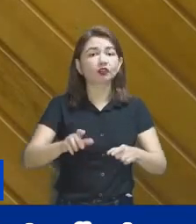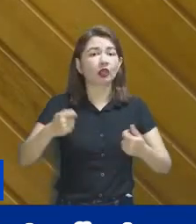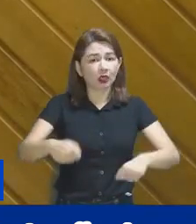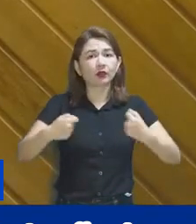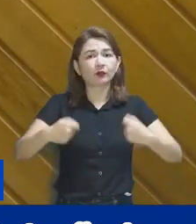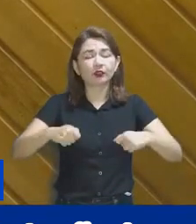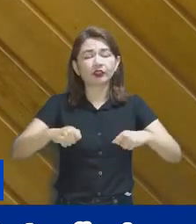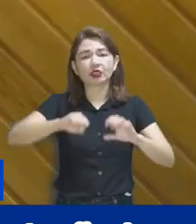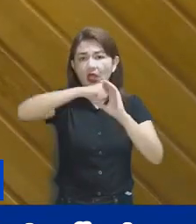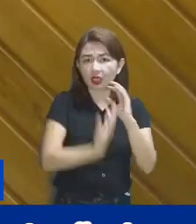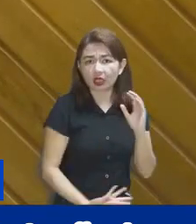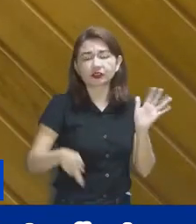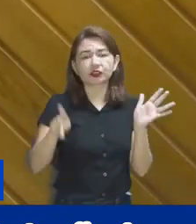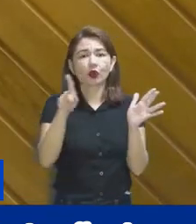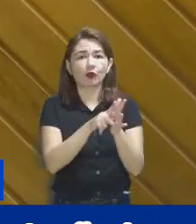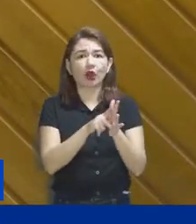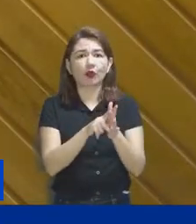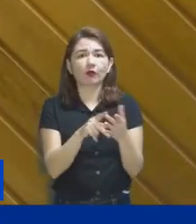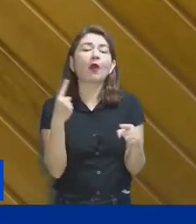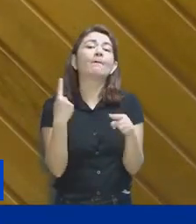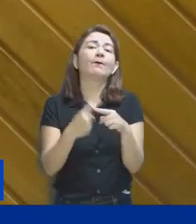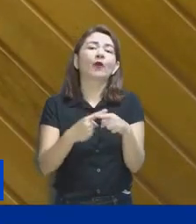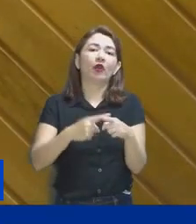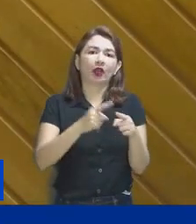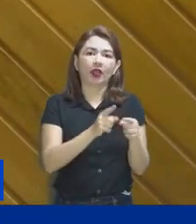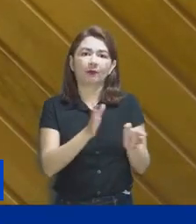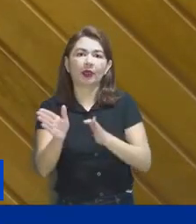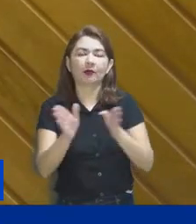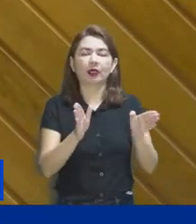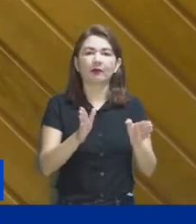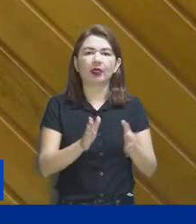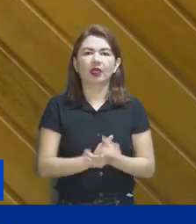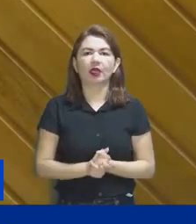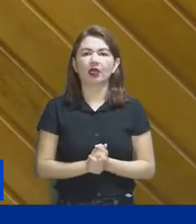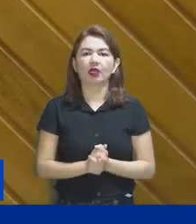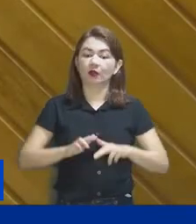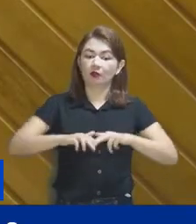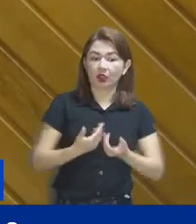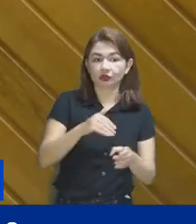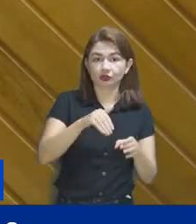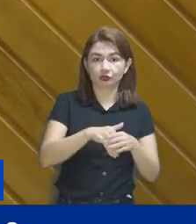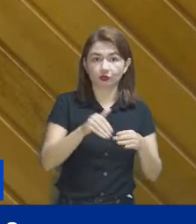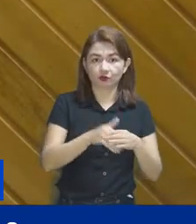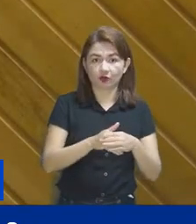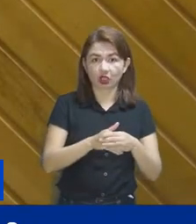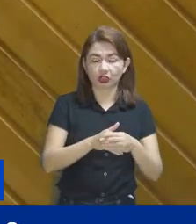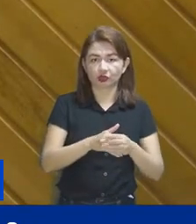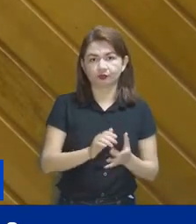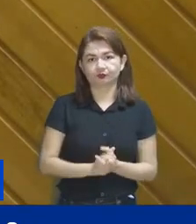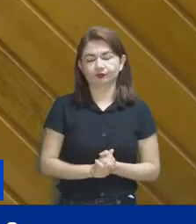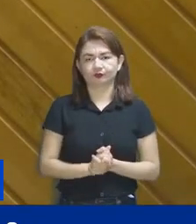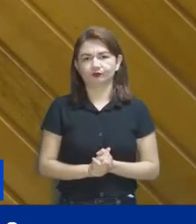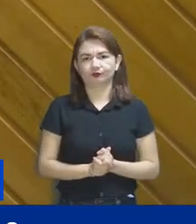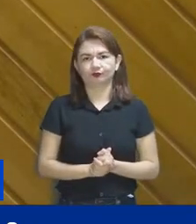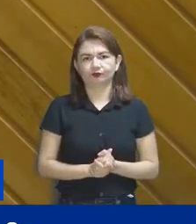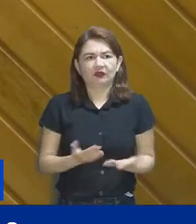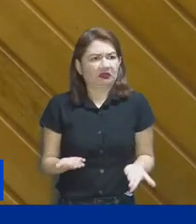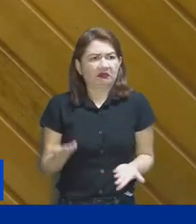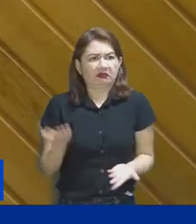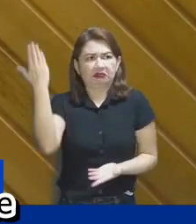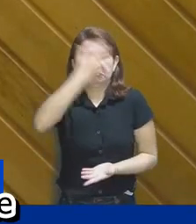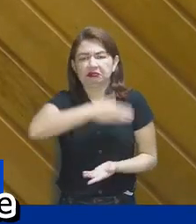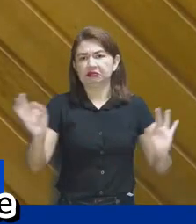haver a caracterização da intenção do transporte em troca do voto. E isso, em sede judicial, em nenhum momento foi